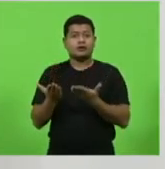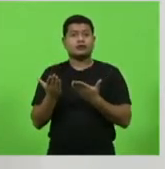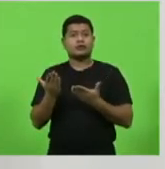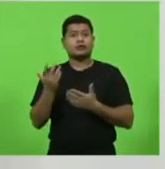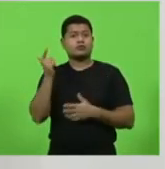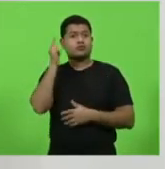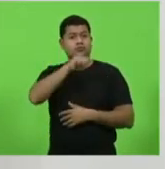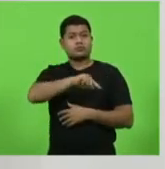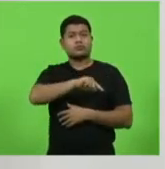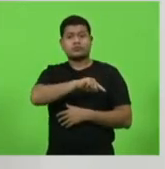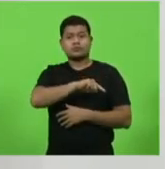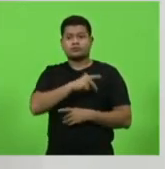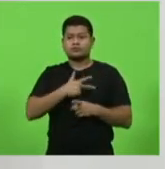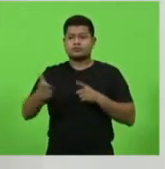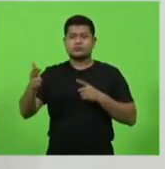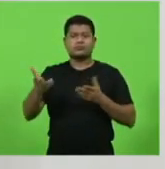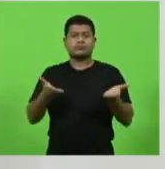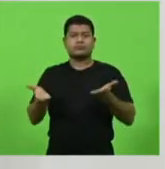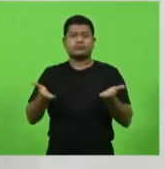Rapaz!